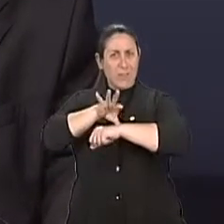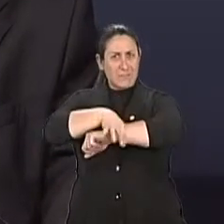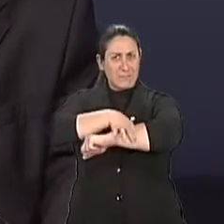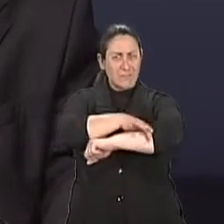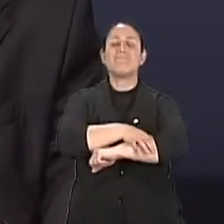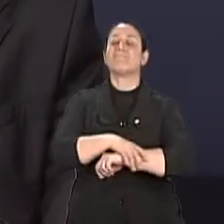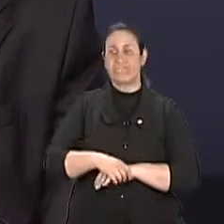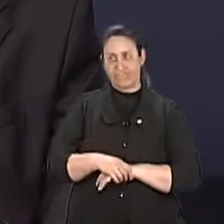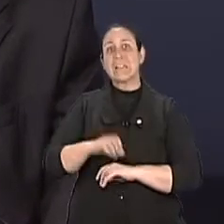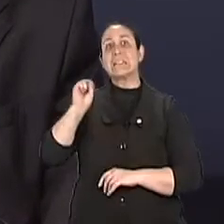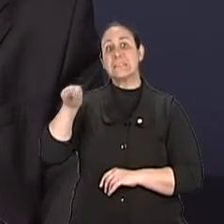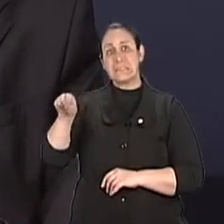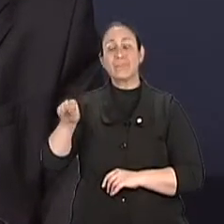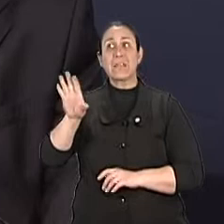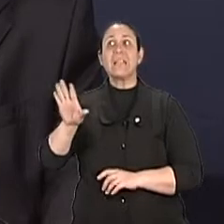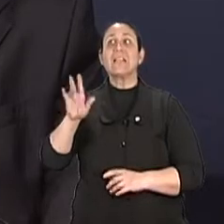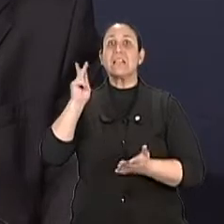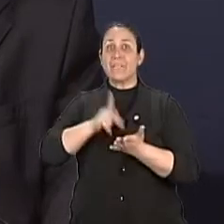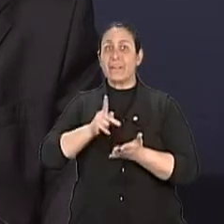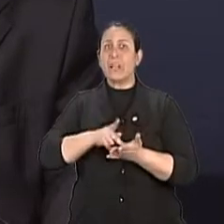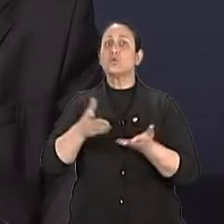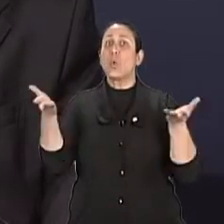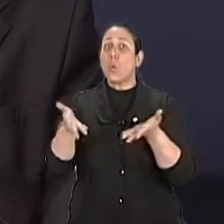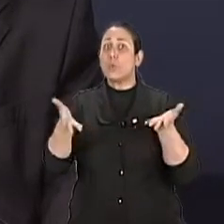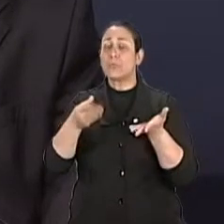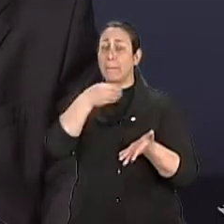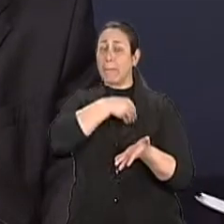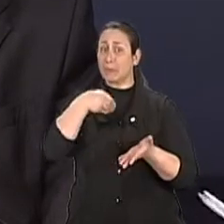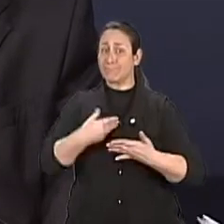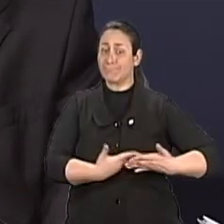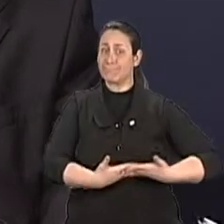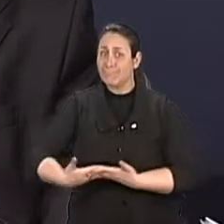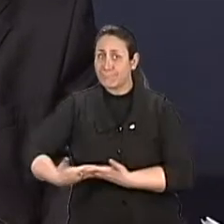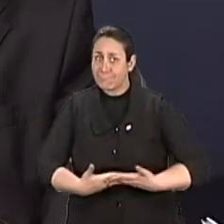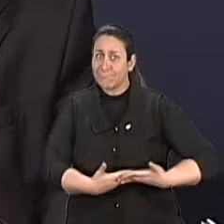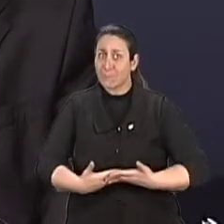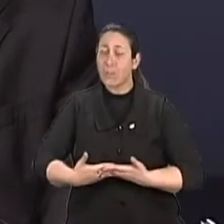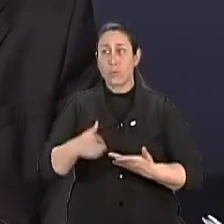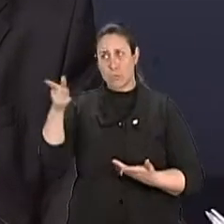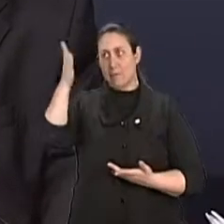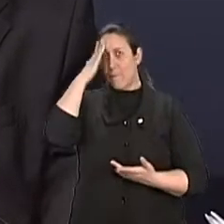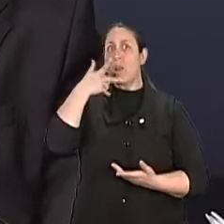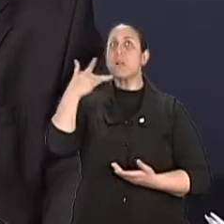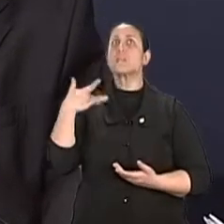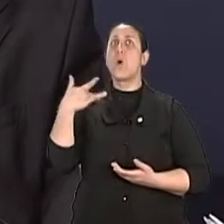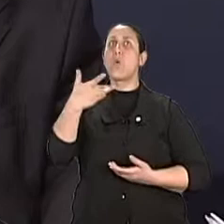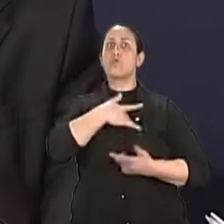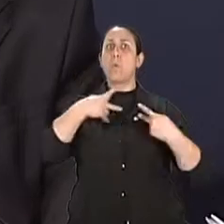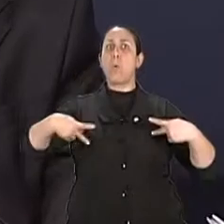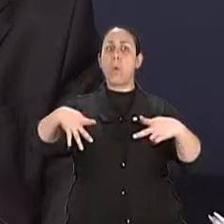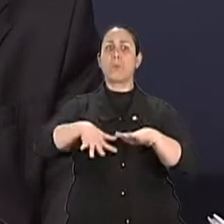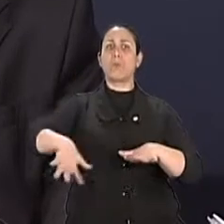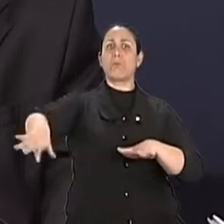problema pediátrico. Por quê? Porque, como tu disseste, é um problema de saúde pública e tem que se